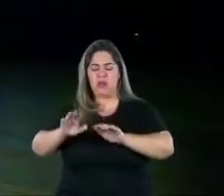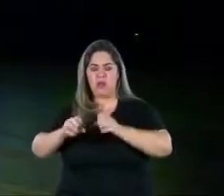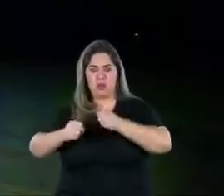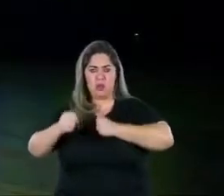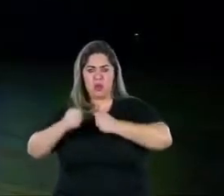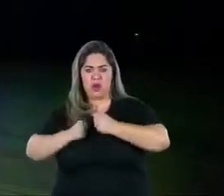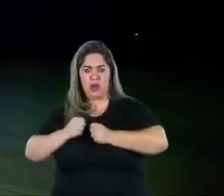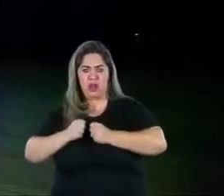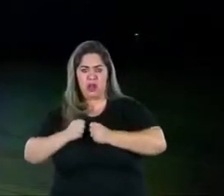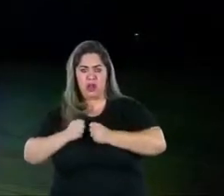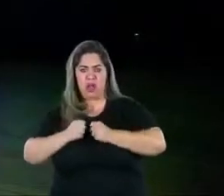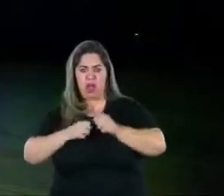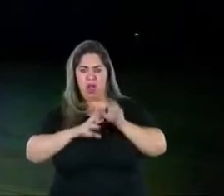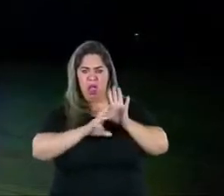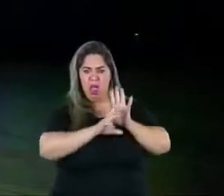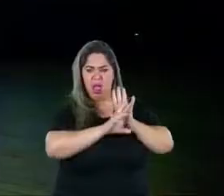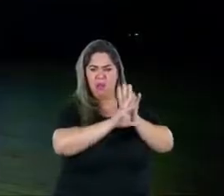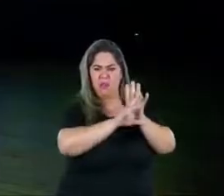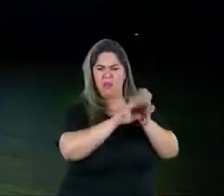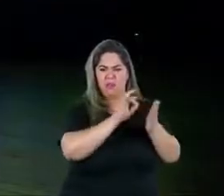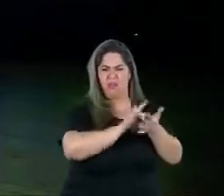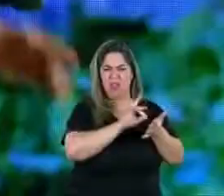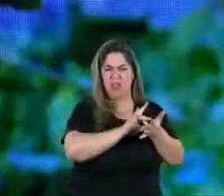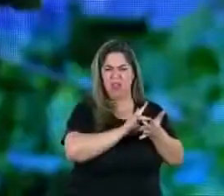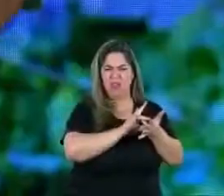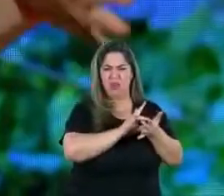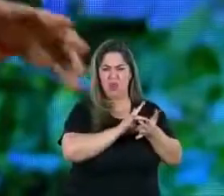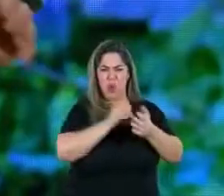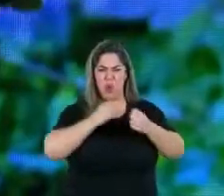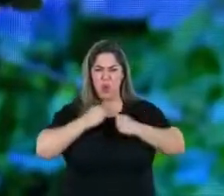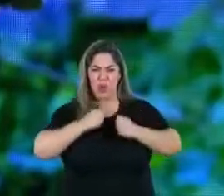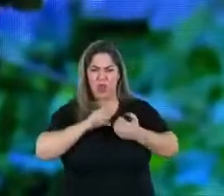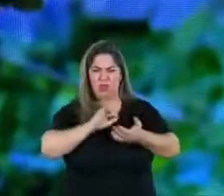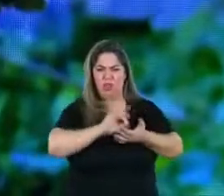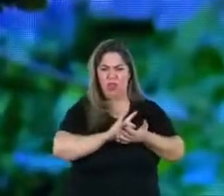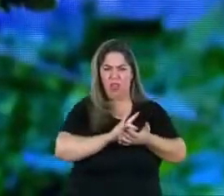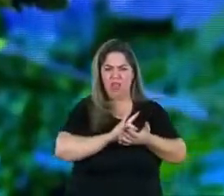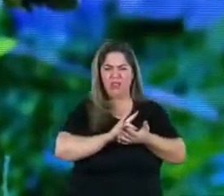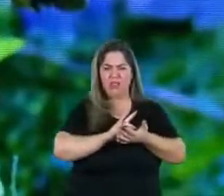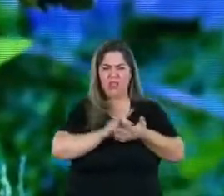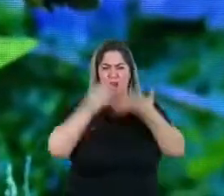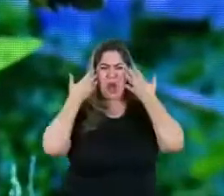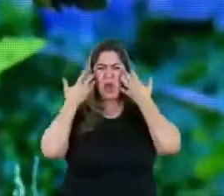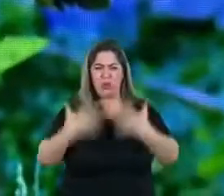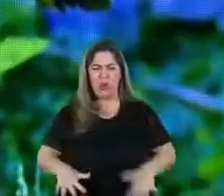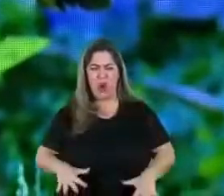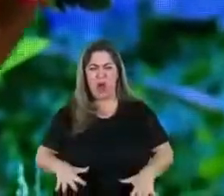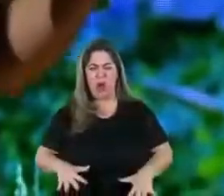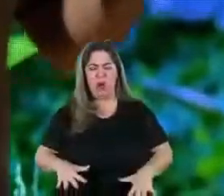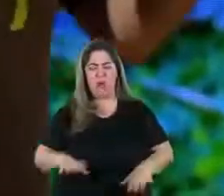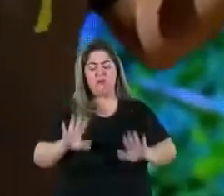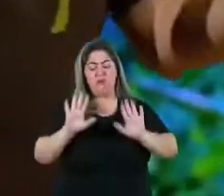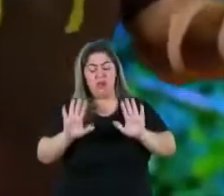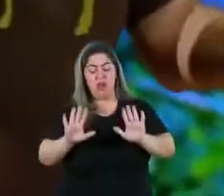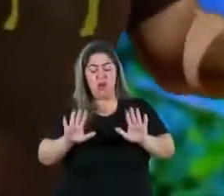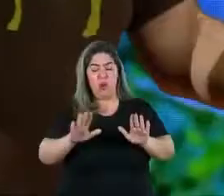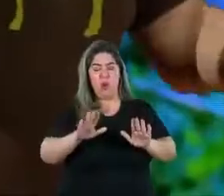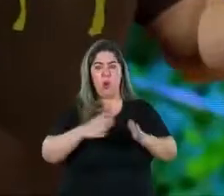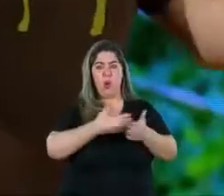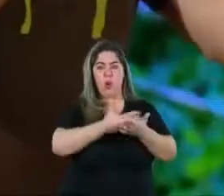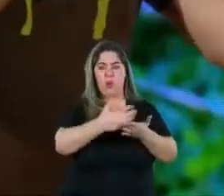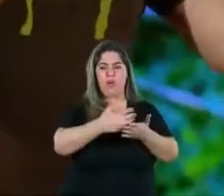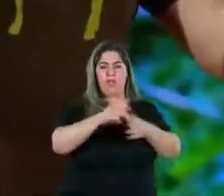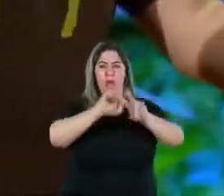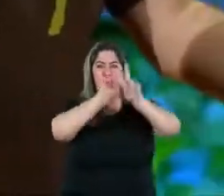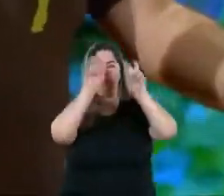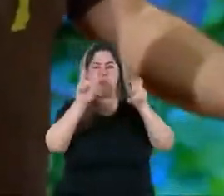represente o que é de verdade um gorila, né? Então essa ideia de cortar as coisas e a partir de